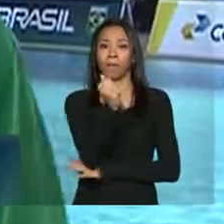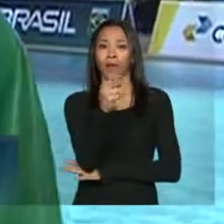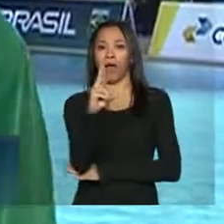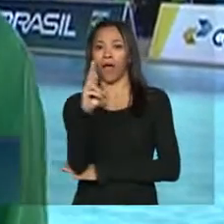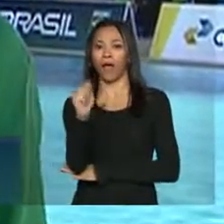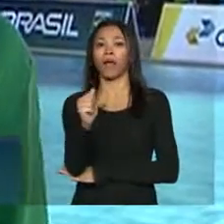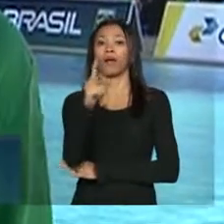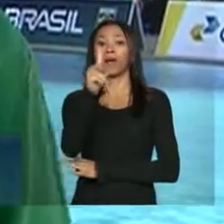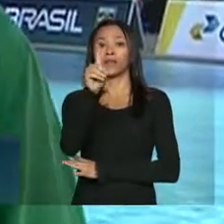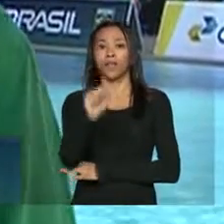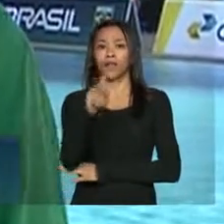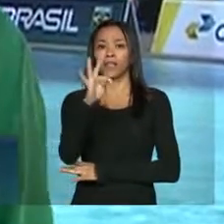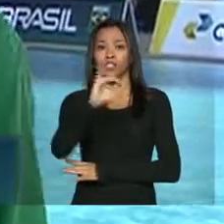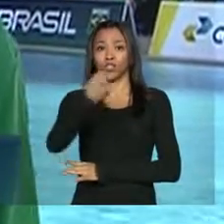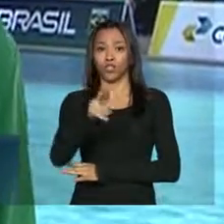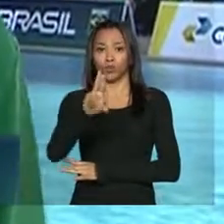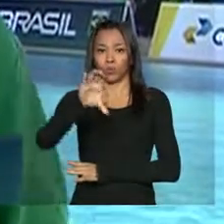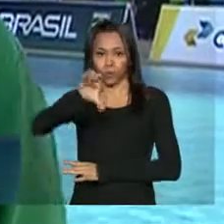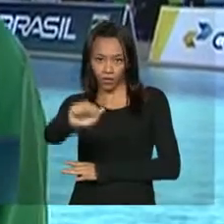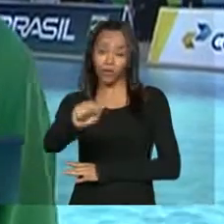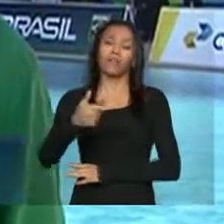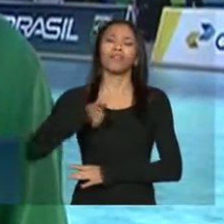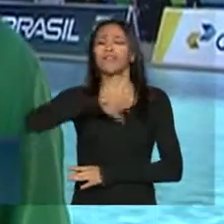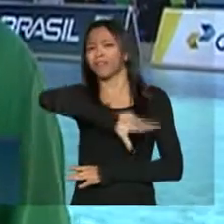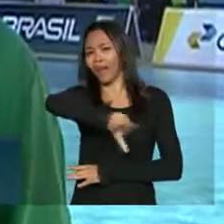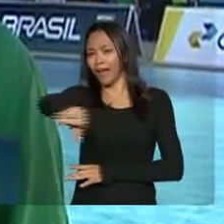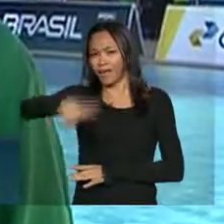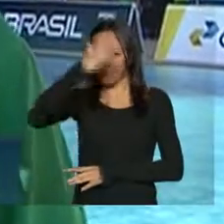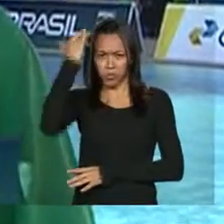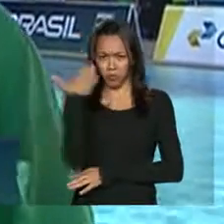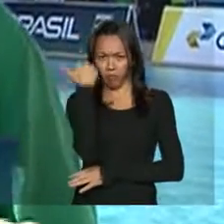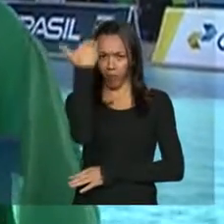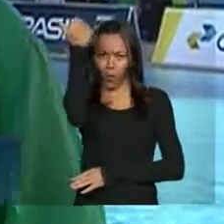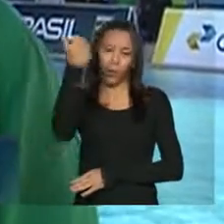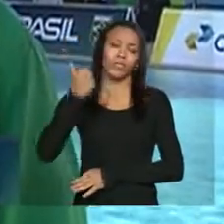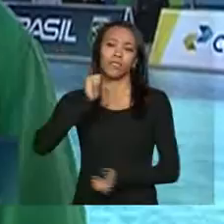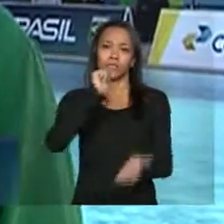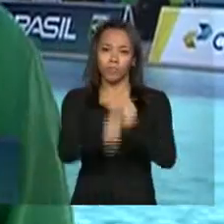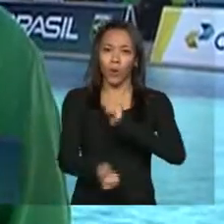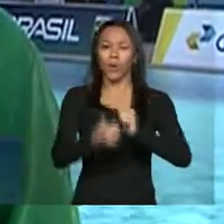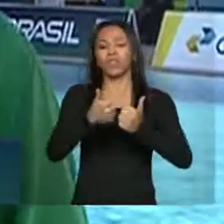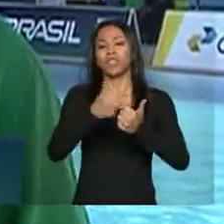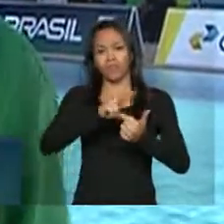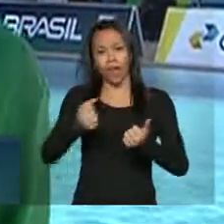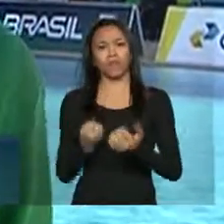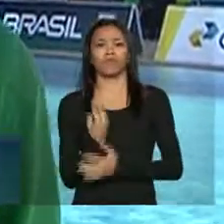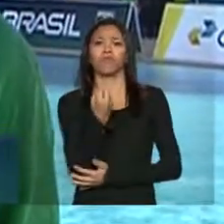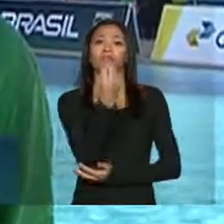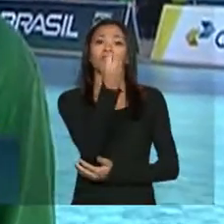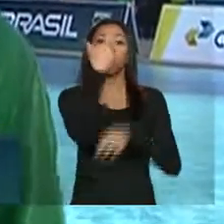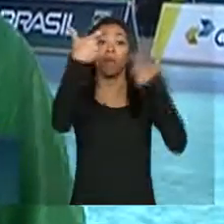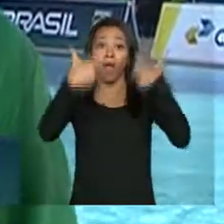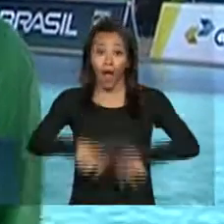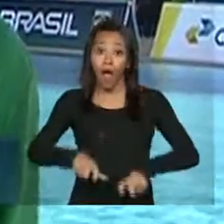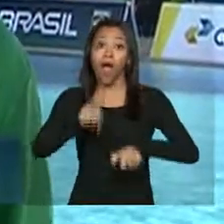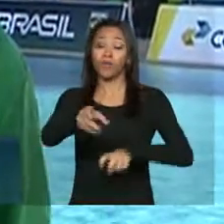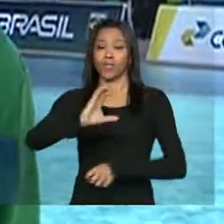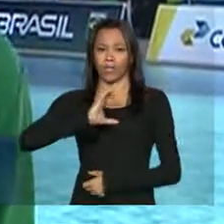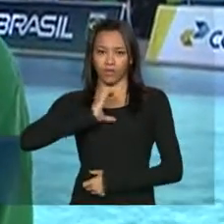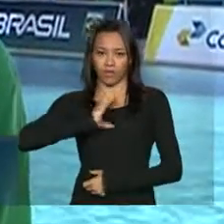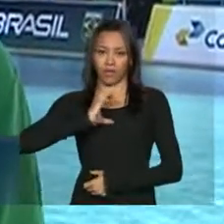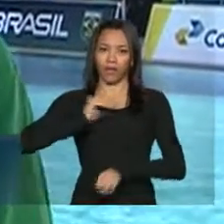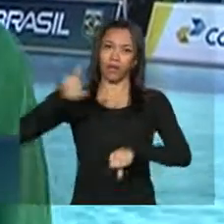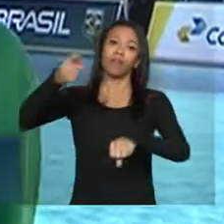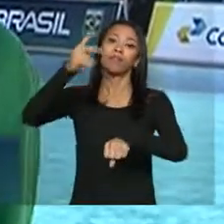esporte diversas modalidades estão aqui são eles que vão embarcar nessa semana para toronto no canadá para os jogos pan